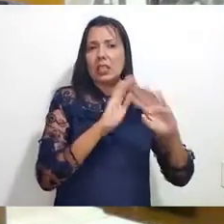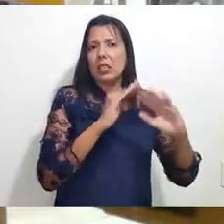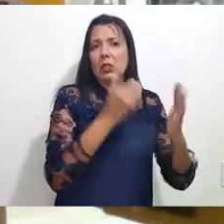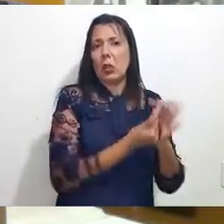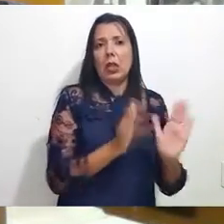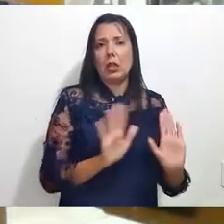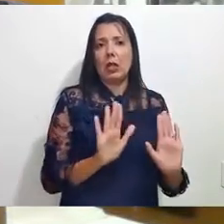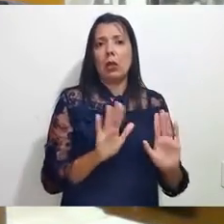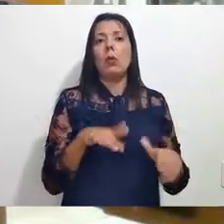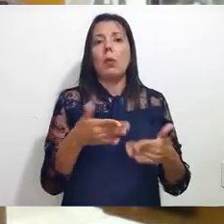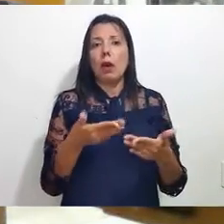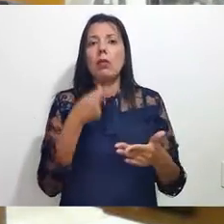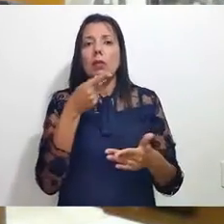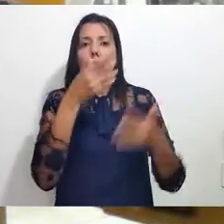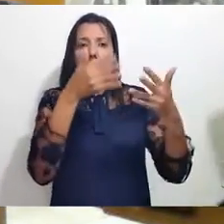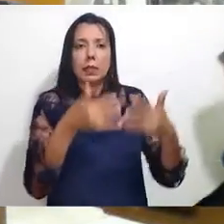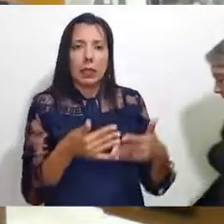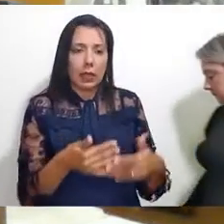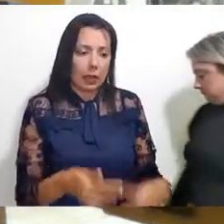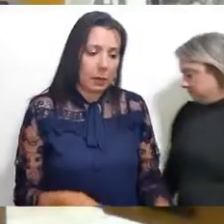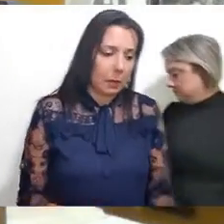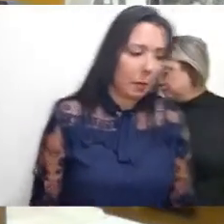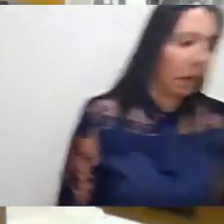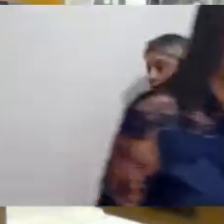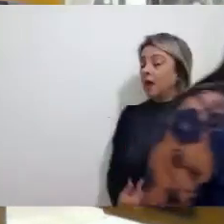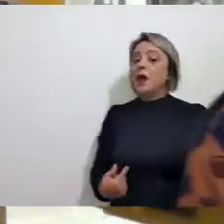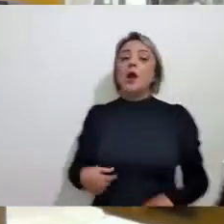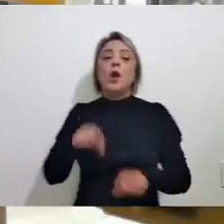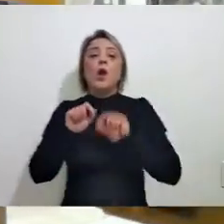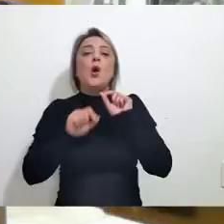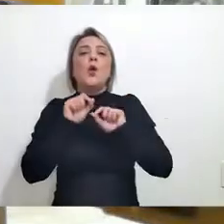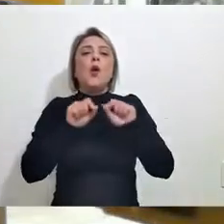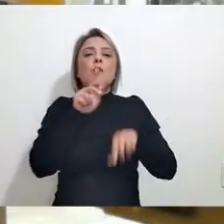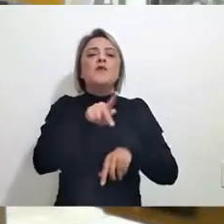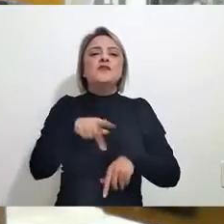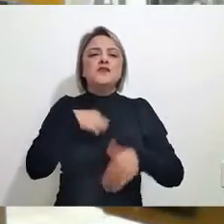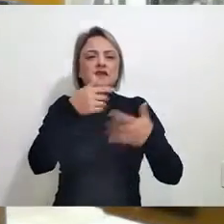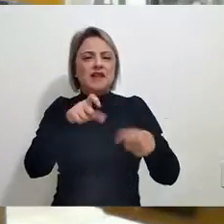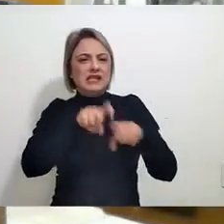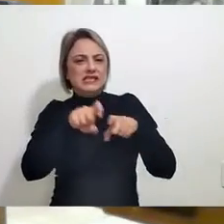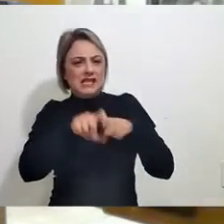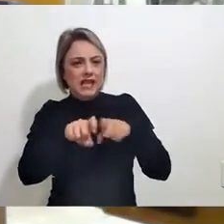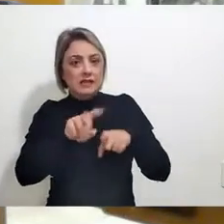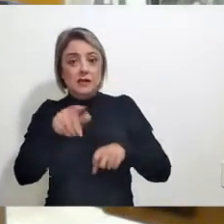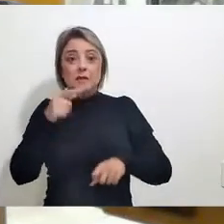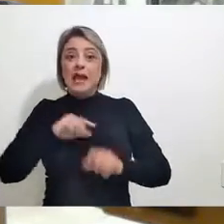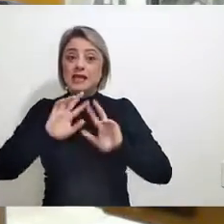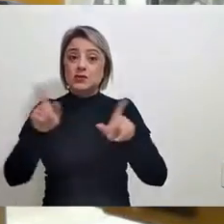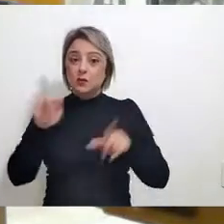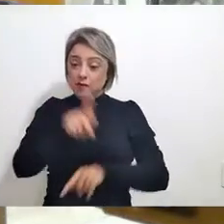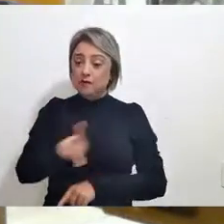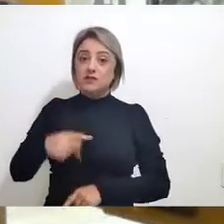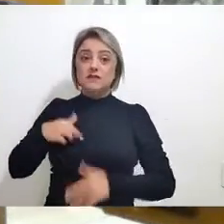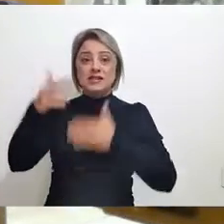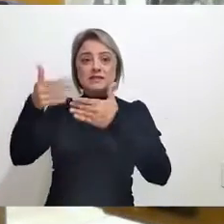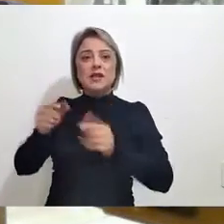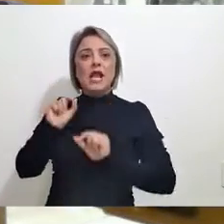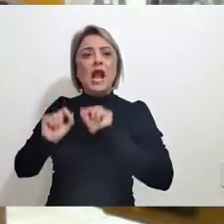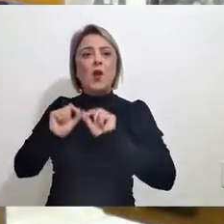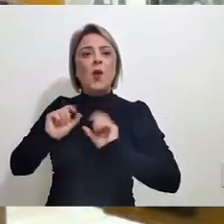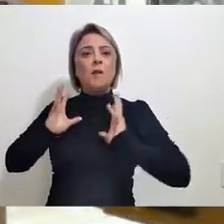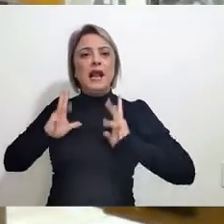sancionada, vamos dizer, o que vai acontecer é que muitas crianças, infelizmente, podem não morrer de Covid, mas vai